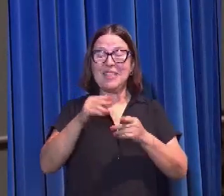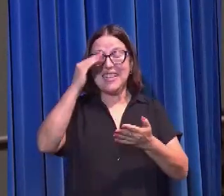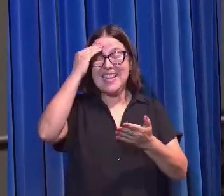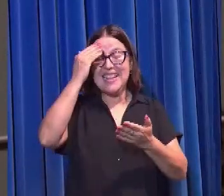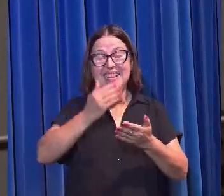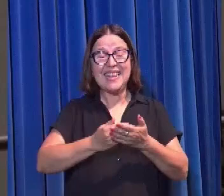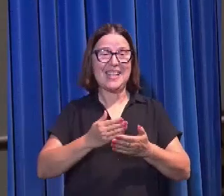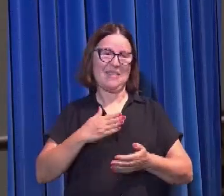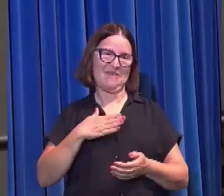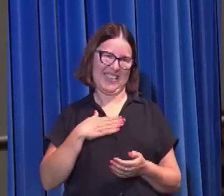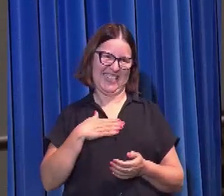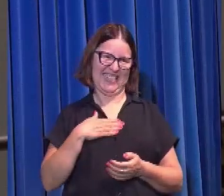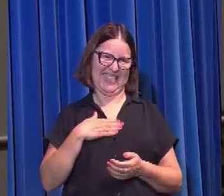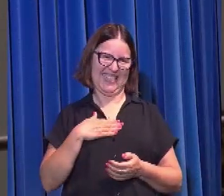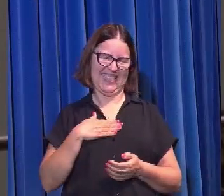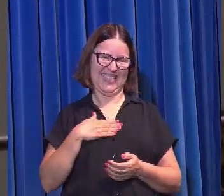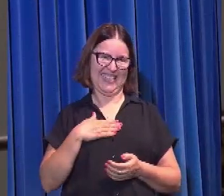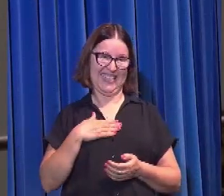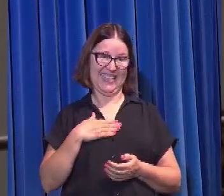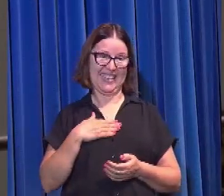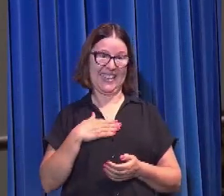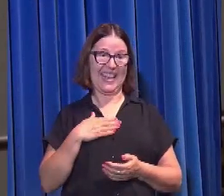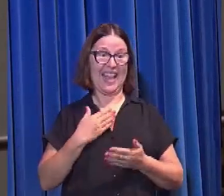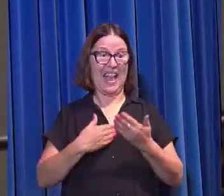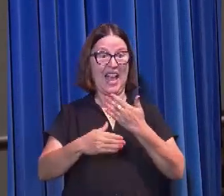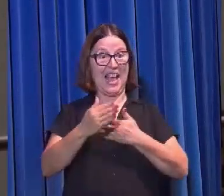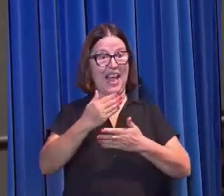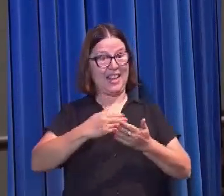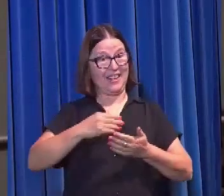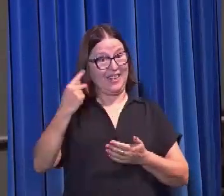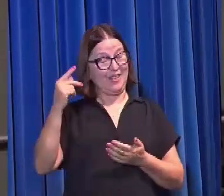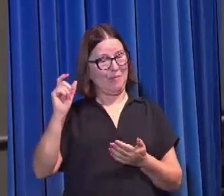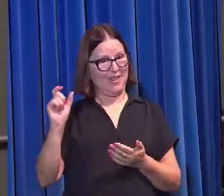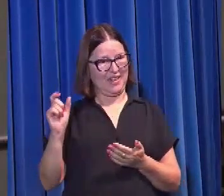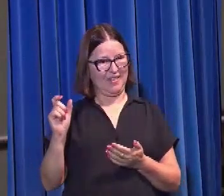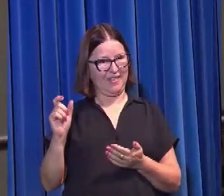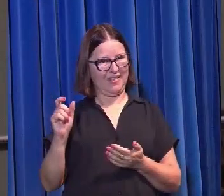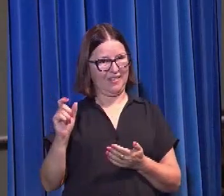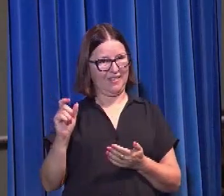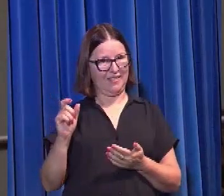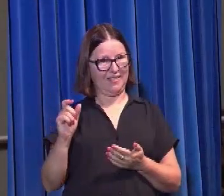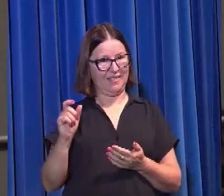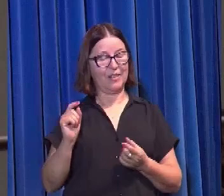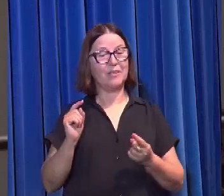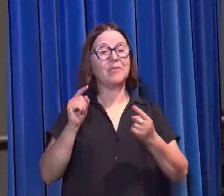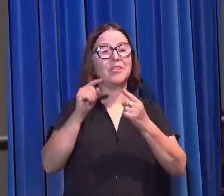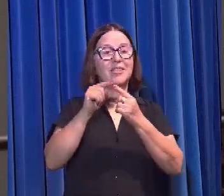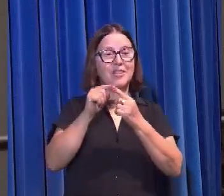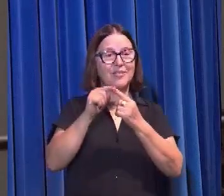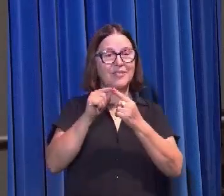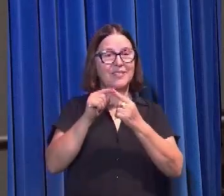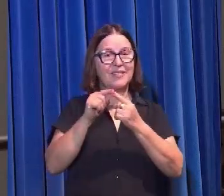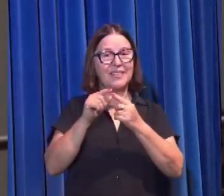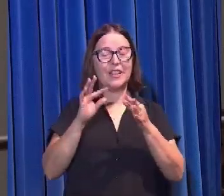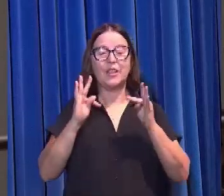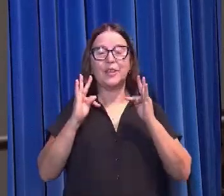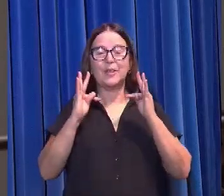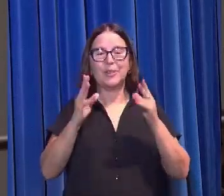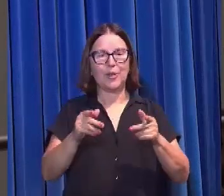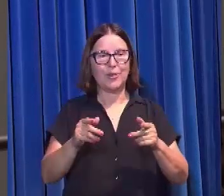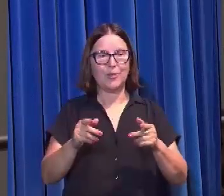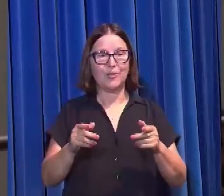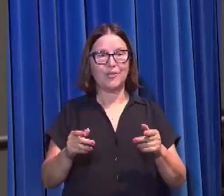Para aqueles que vierem crer em mim por intermédio da sua palavra, a fim de que todos sejam